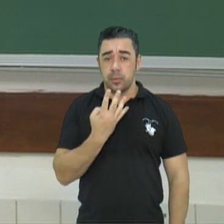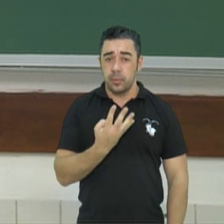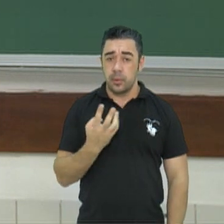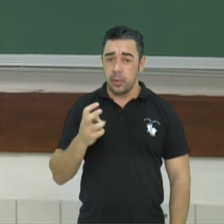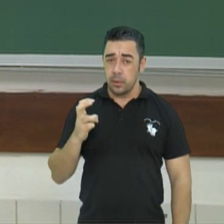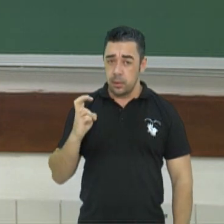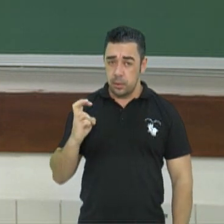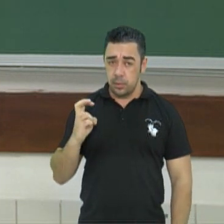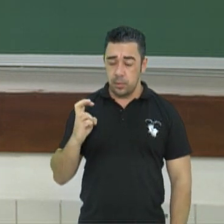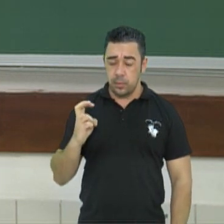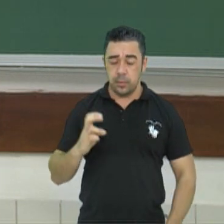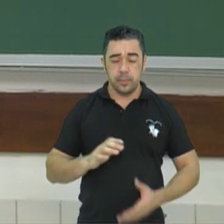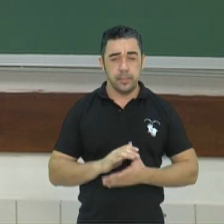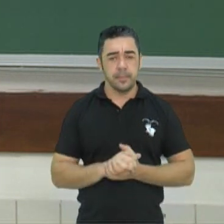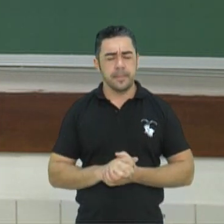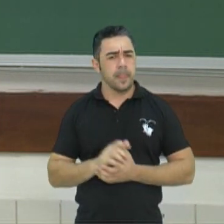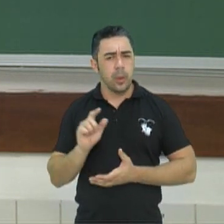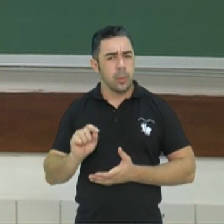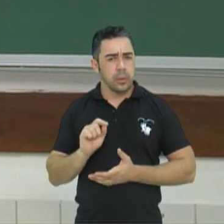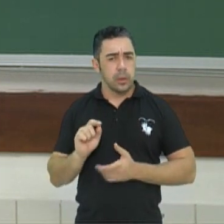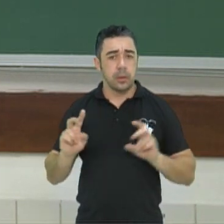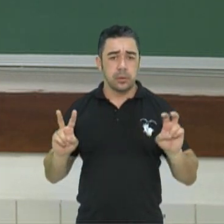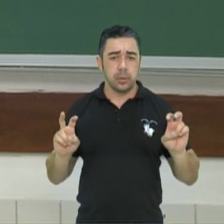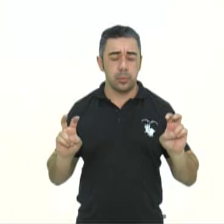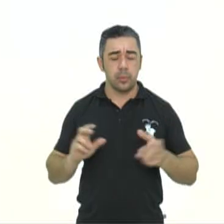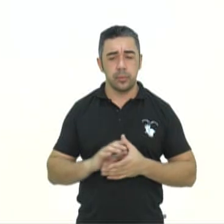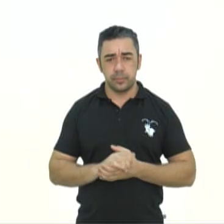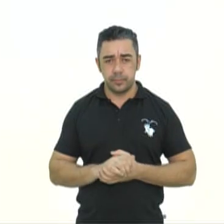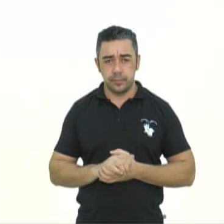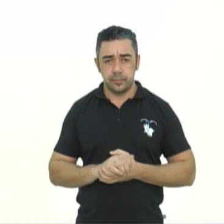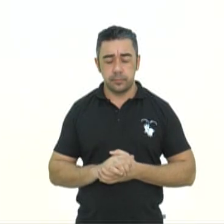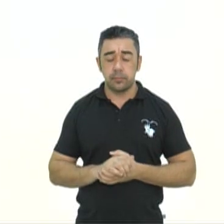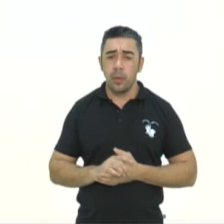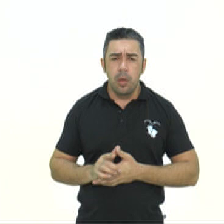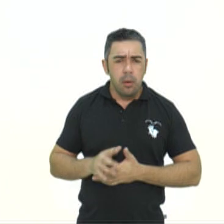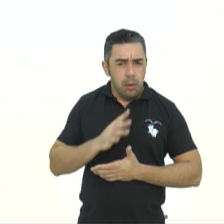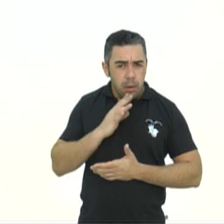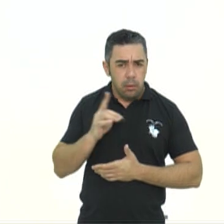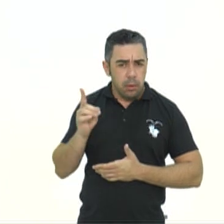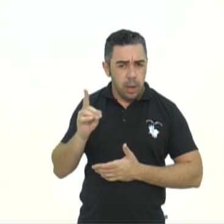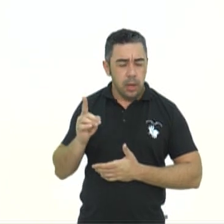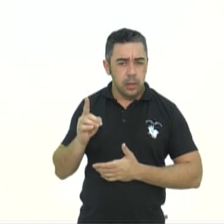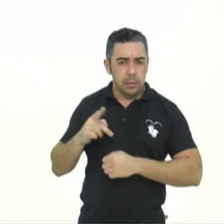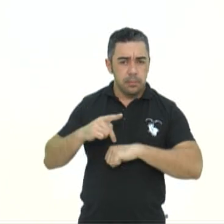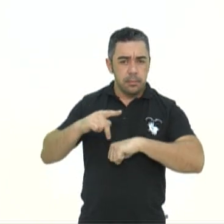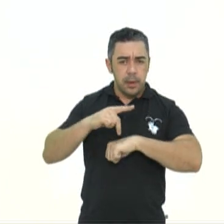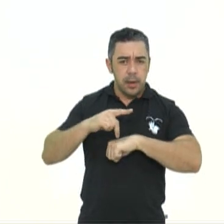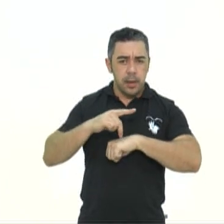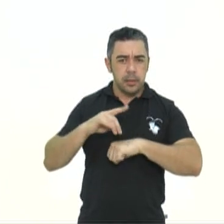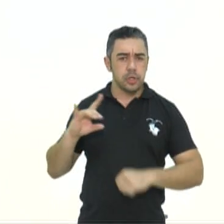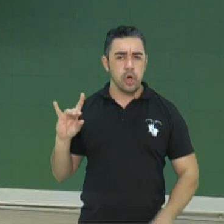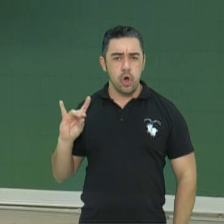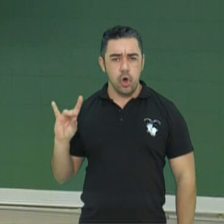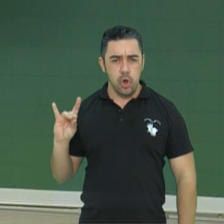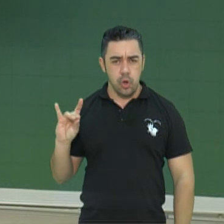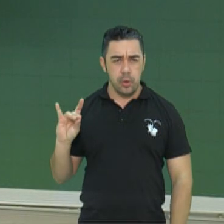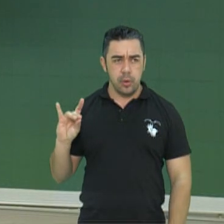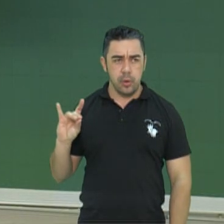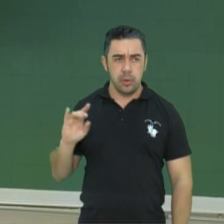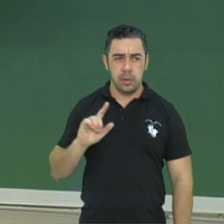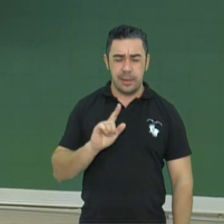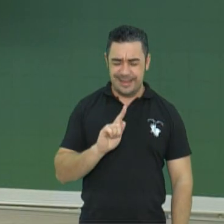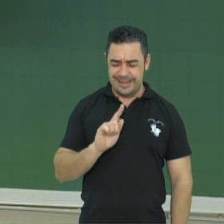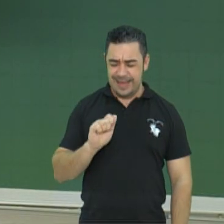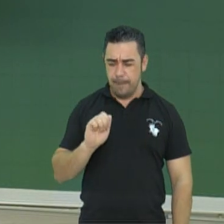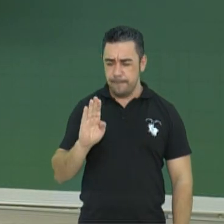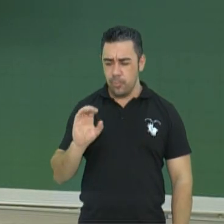de número 45, que tem como título La Colômbia de Gabo. O que será que vem a ser Gabo?